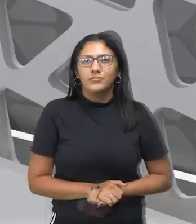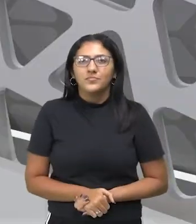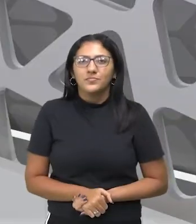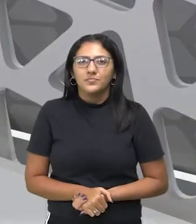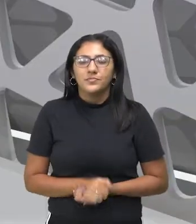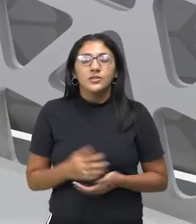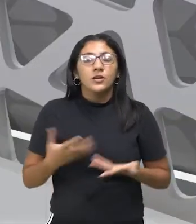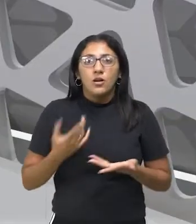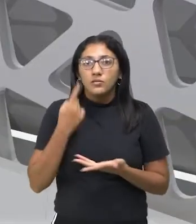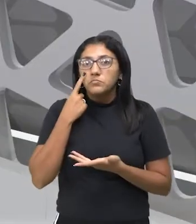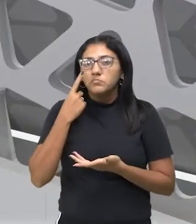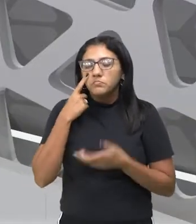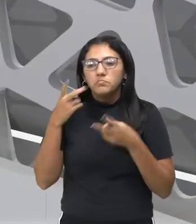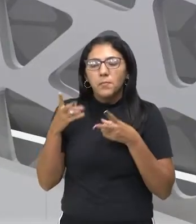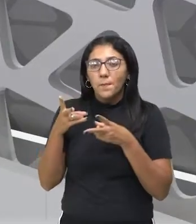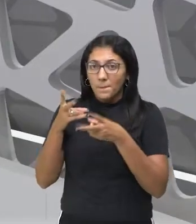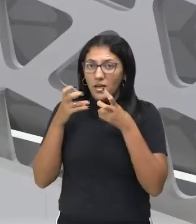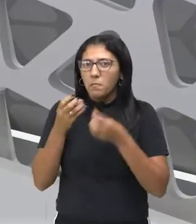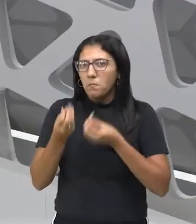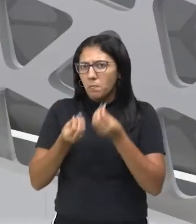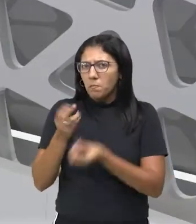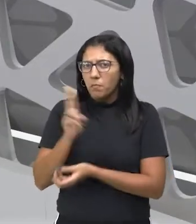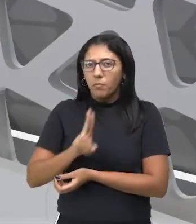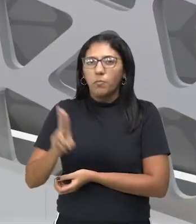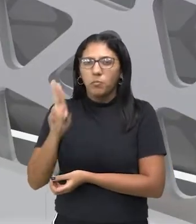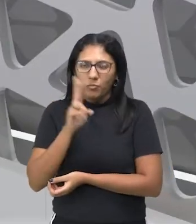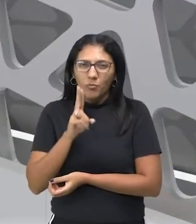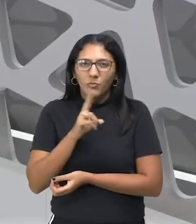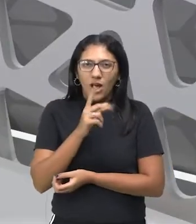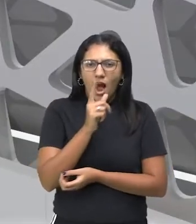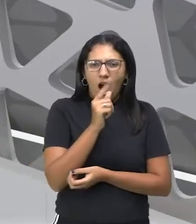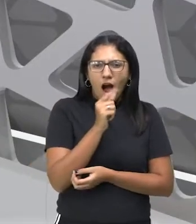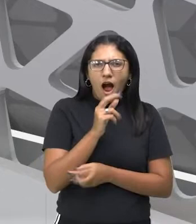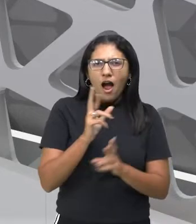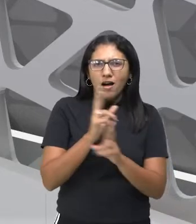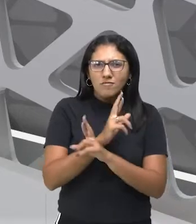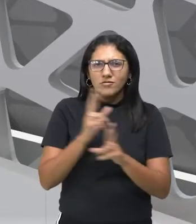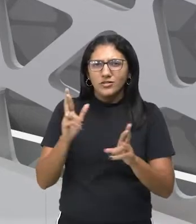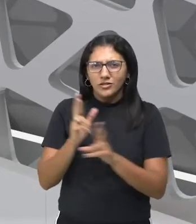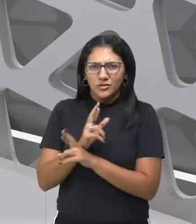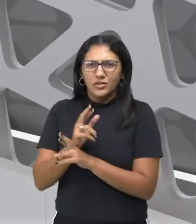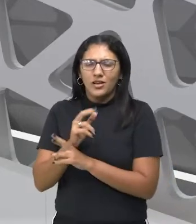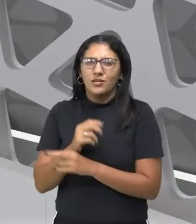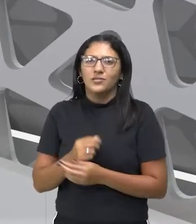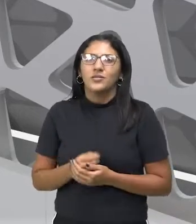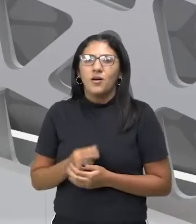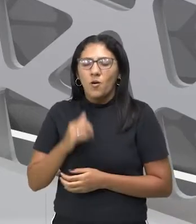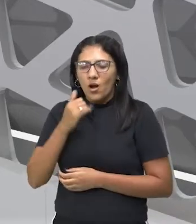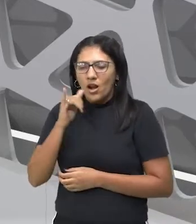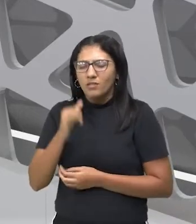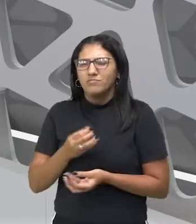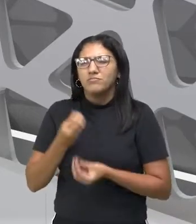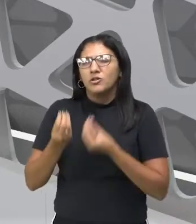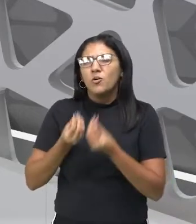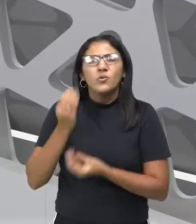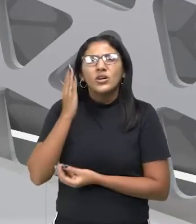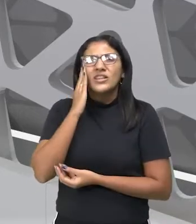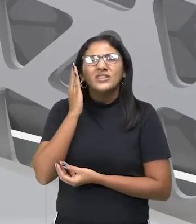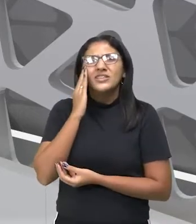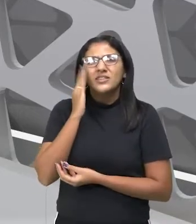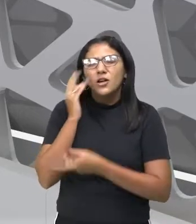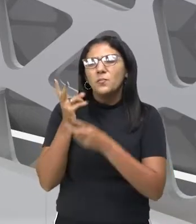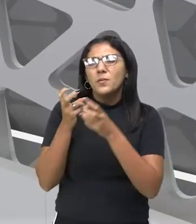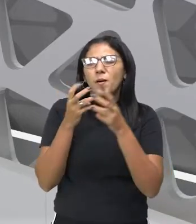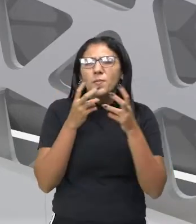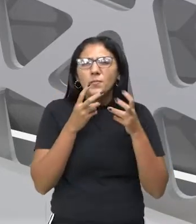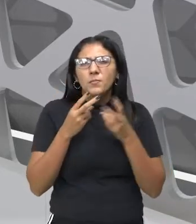Então, olha só, verificamos aí o uso da água para a geração de energia hidrelétrica. O que a gente pode tirar de informações